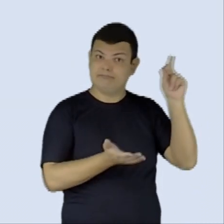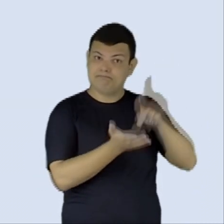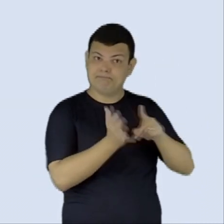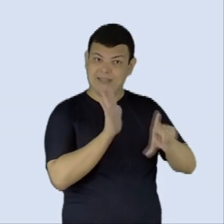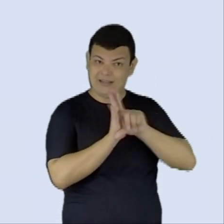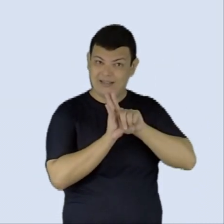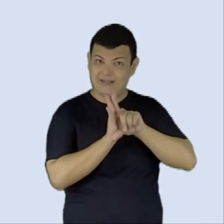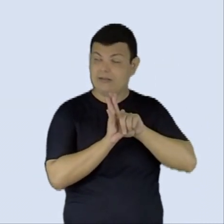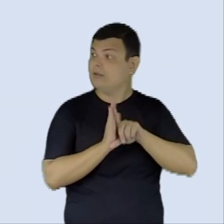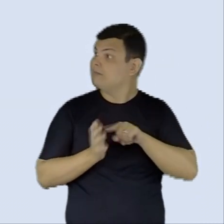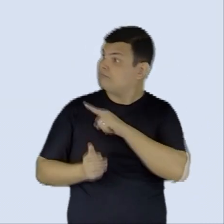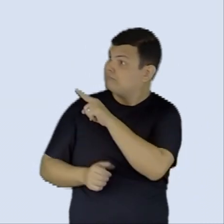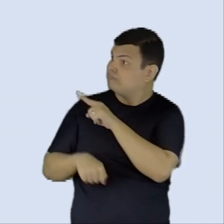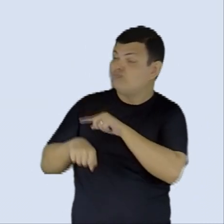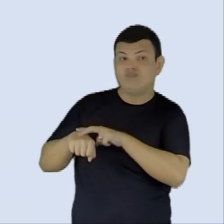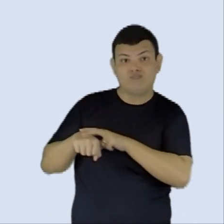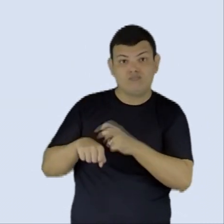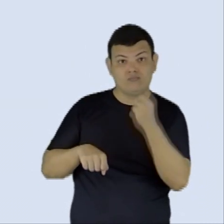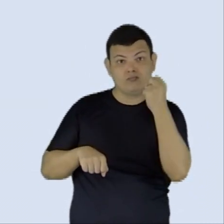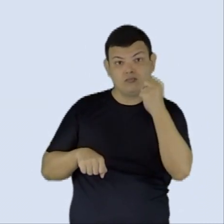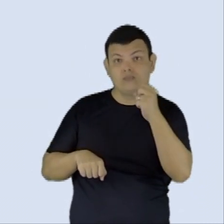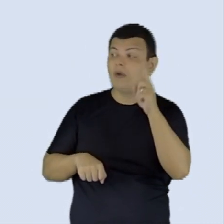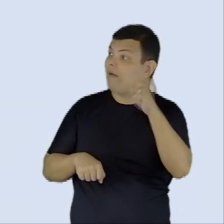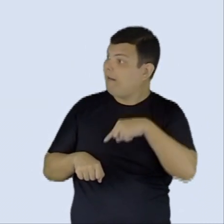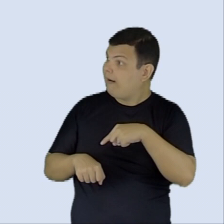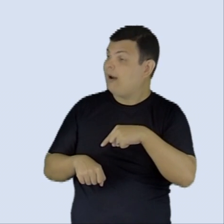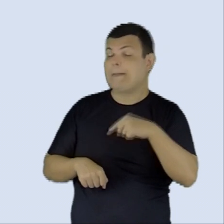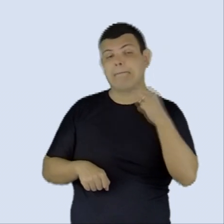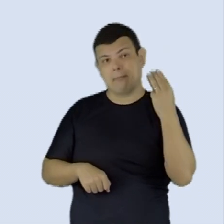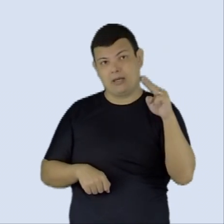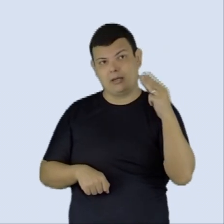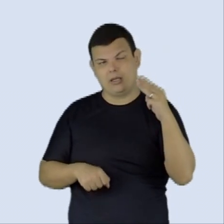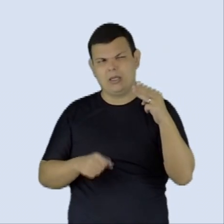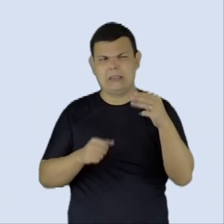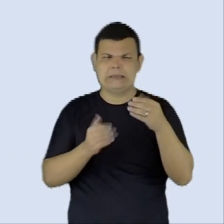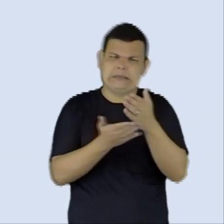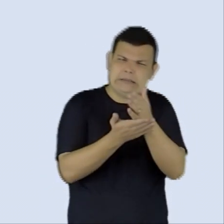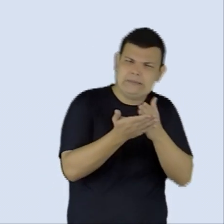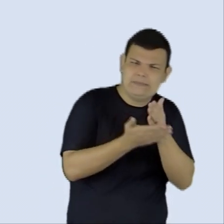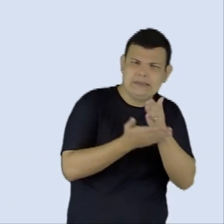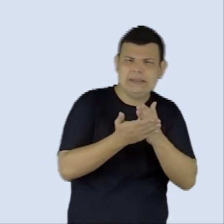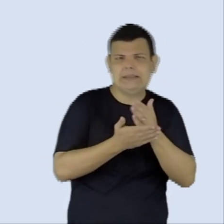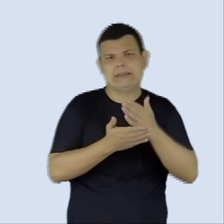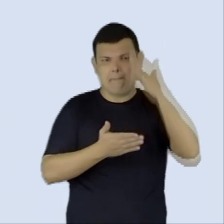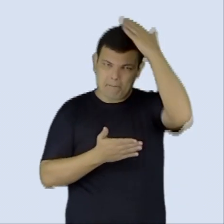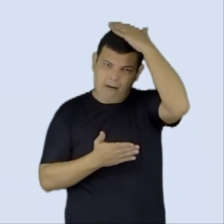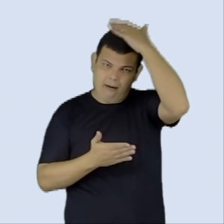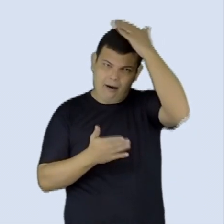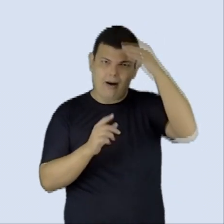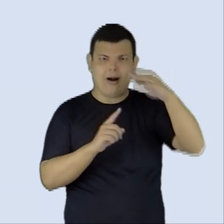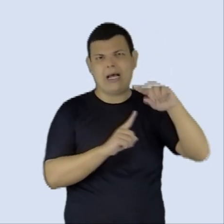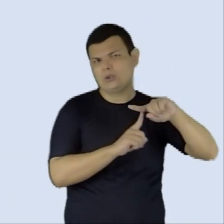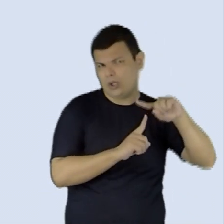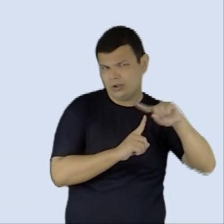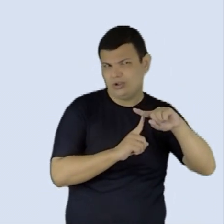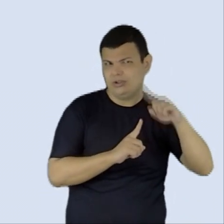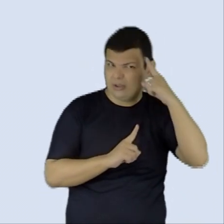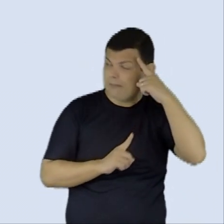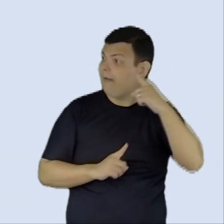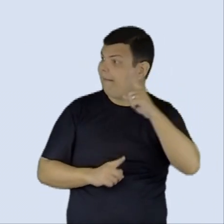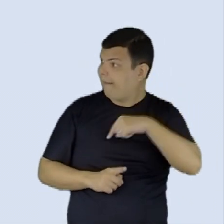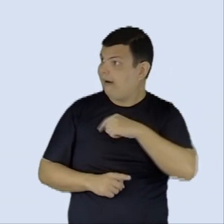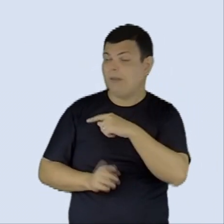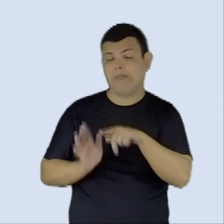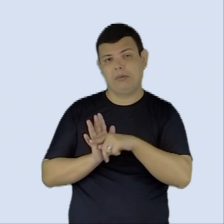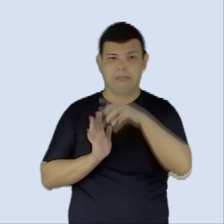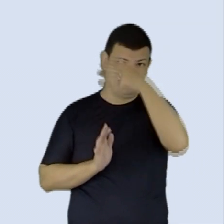essa parte aqui, ó, no noroeste do Maranhão, divisa com o Pará e o norte do Tocantins, é a Amazônia, onde existe a Mata